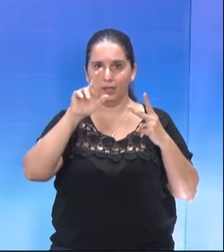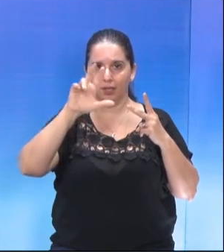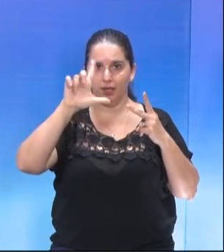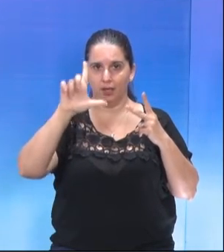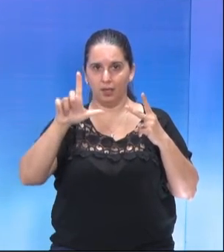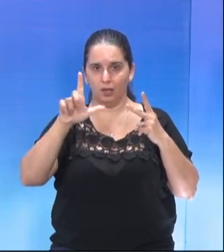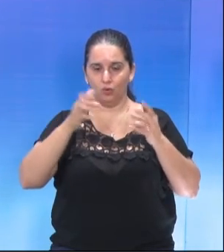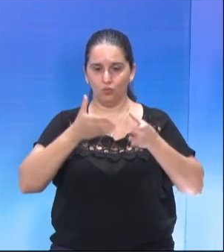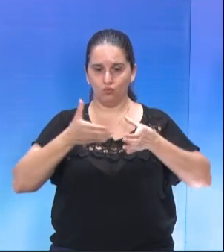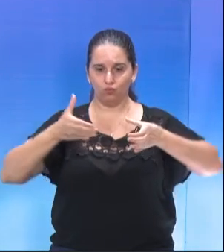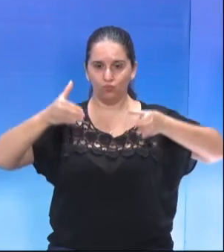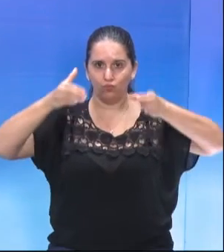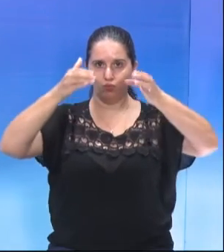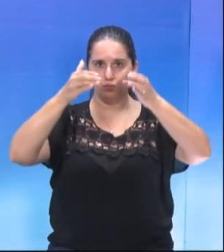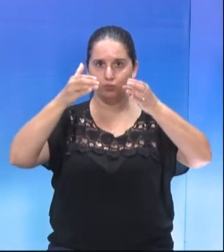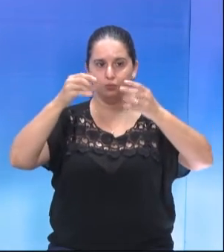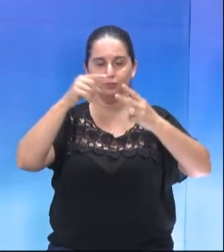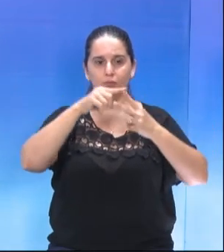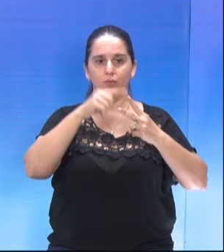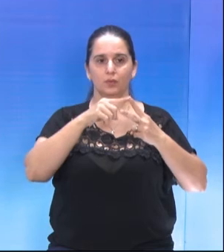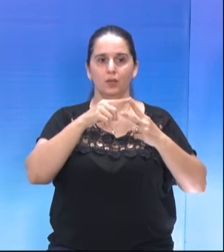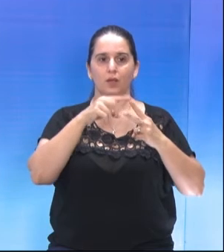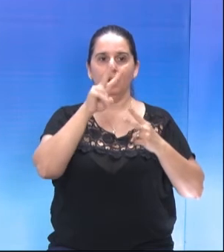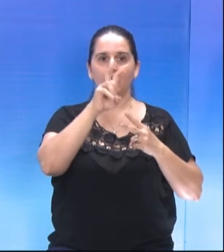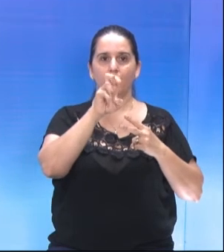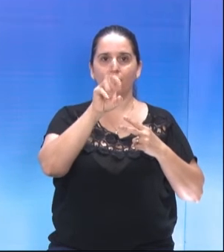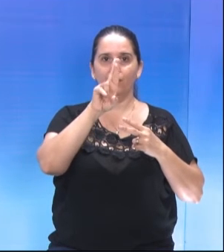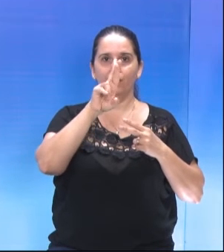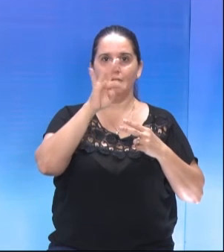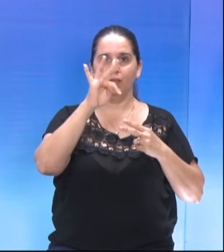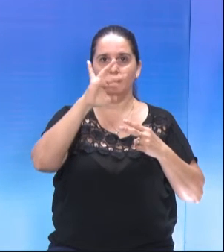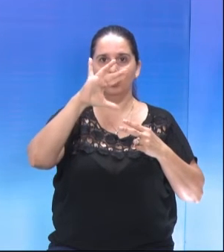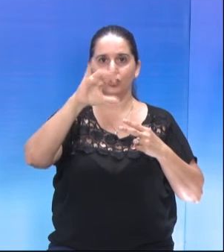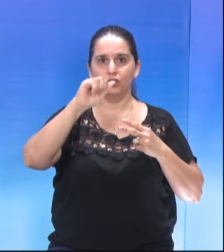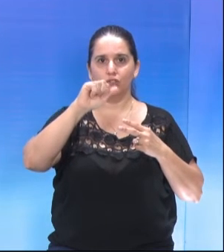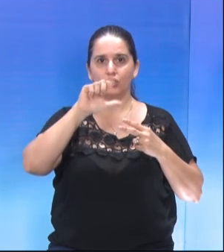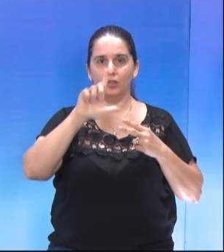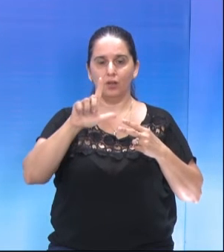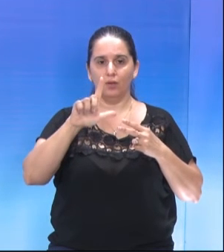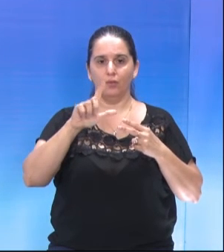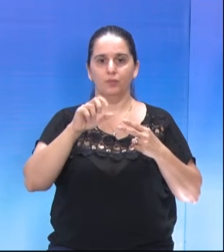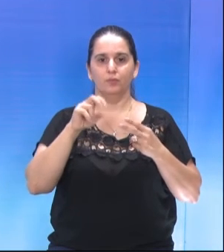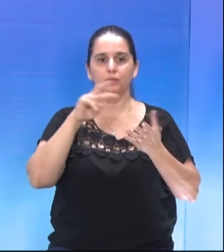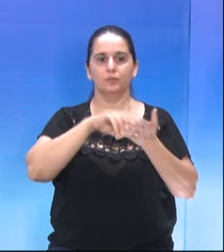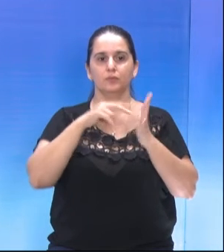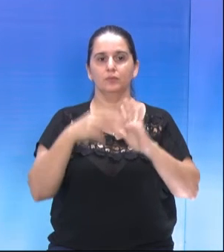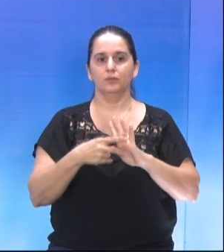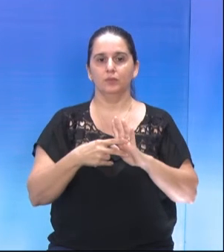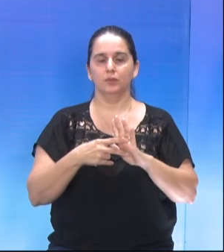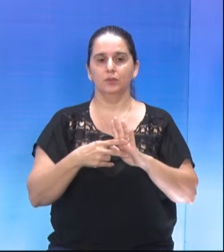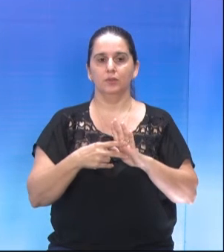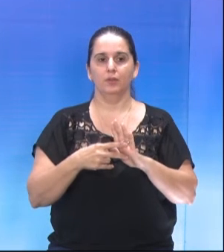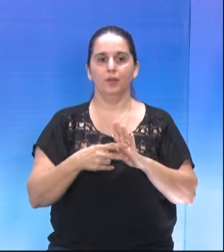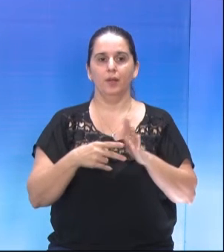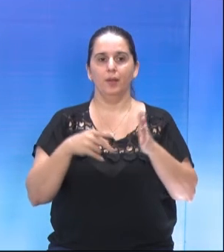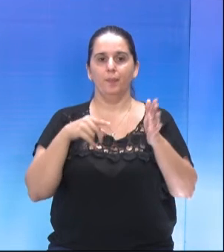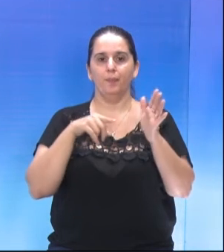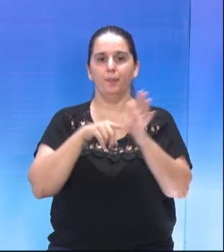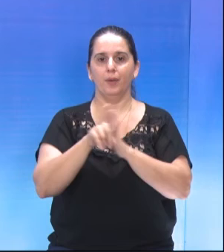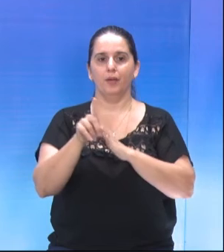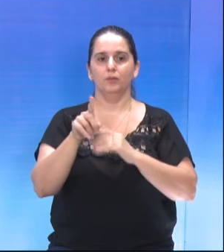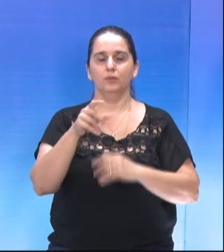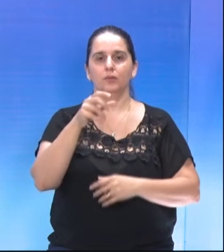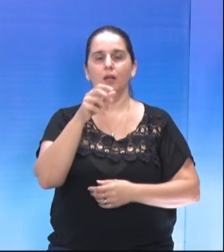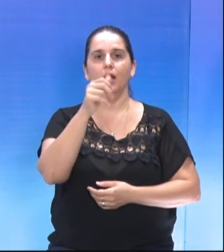atual vertical dupla, estrutura vertical dupla, da obra funerária de Marajoara. Então, a primeira